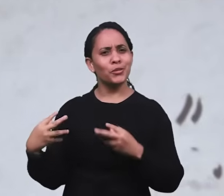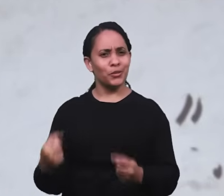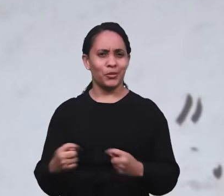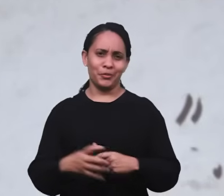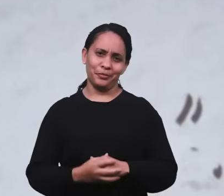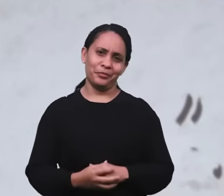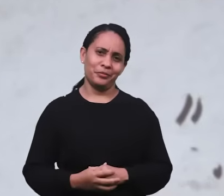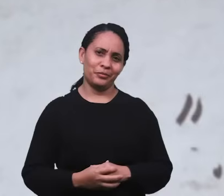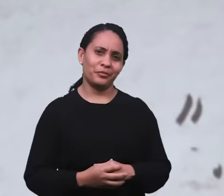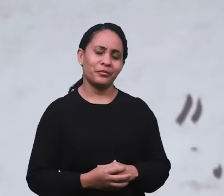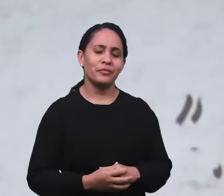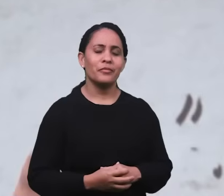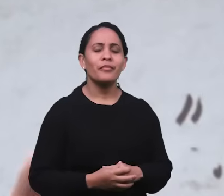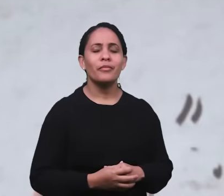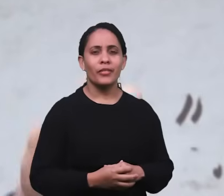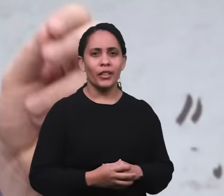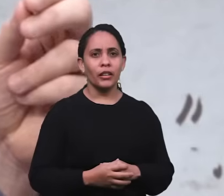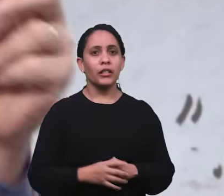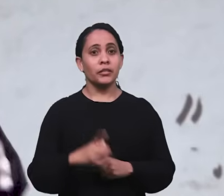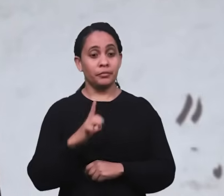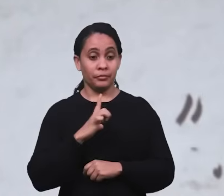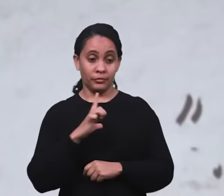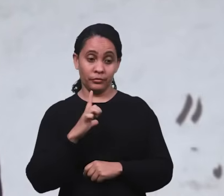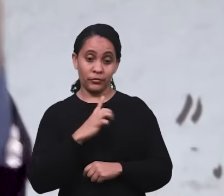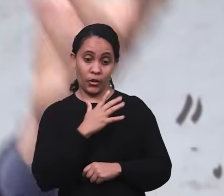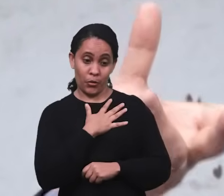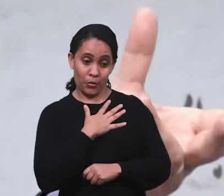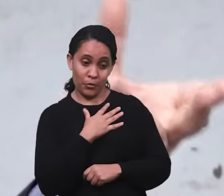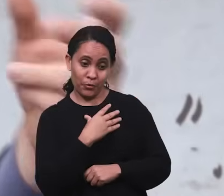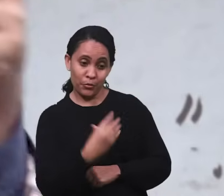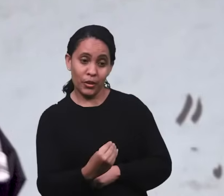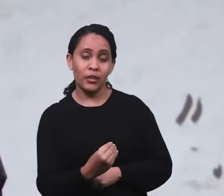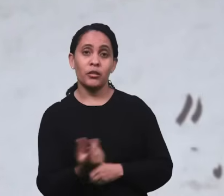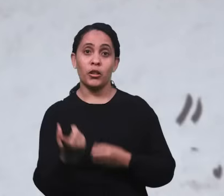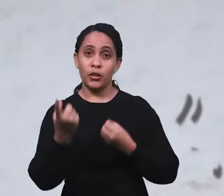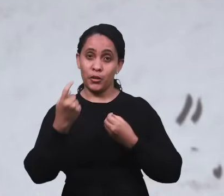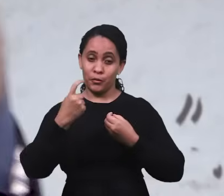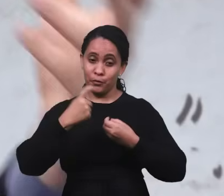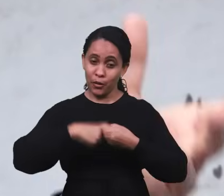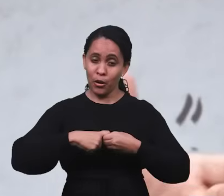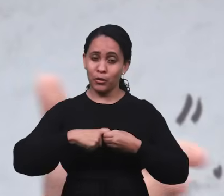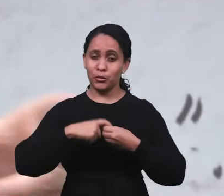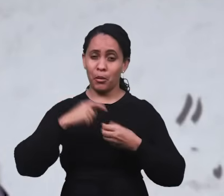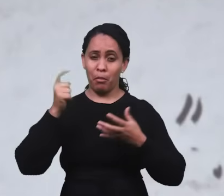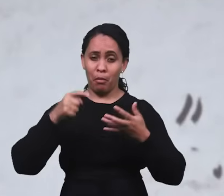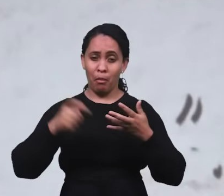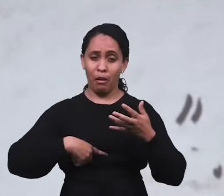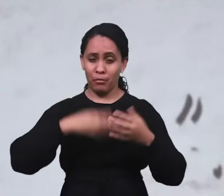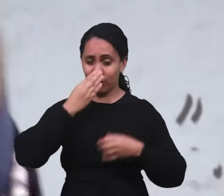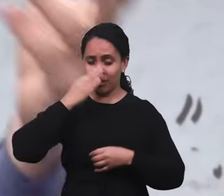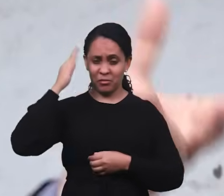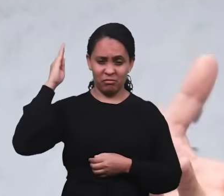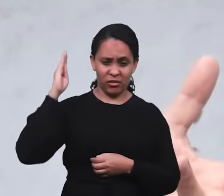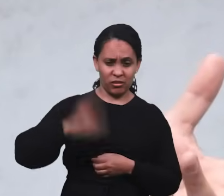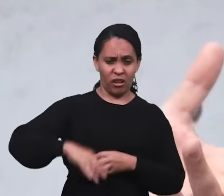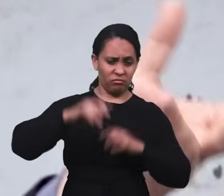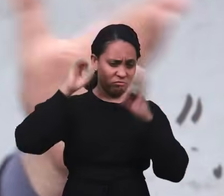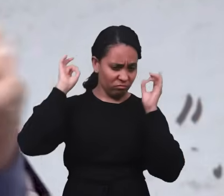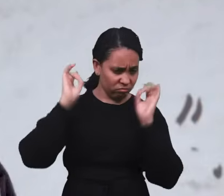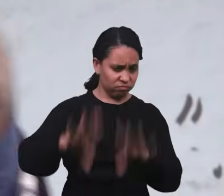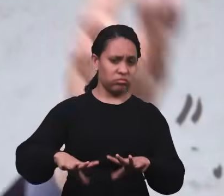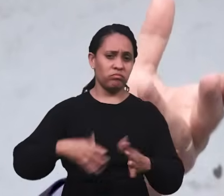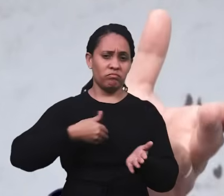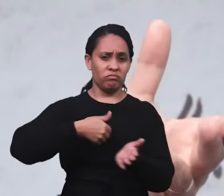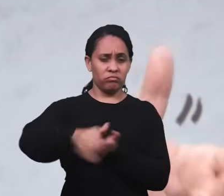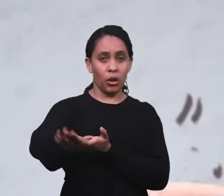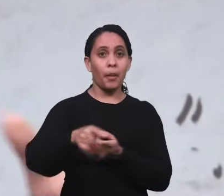ela é pacificadora. Então veio o filho de fora, todo desarrumado, tinha todos os motivos para ser rejeitado,